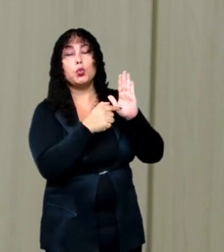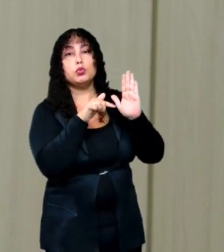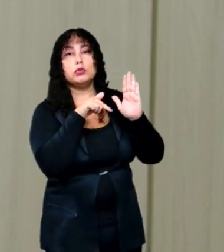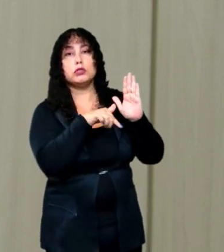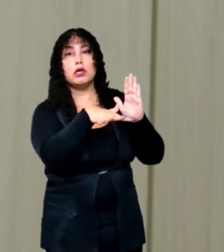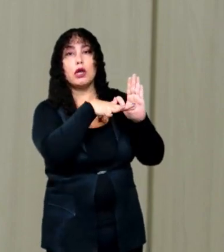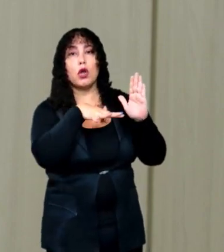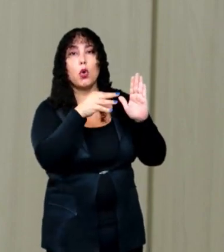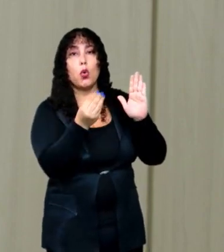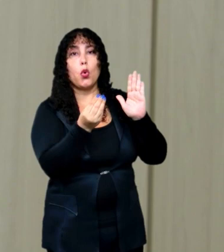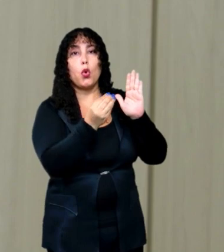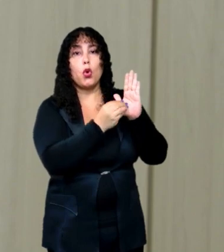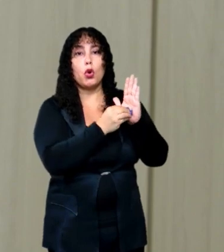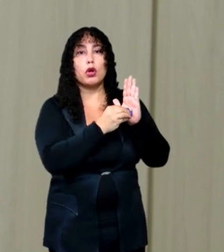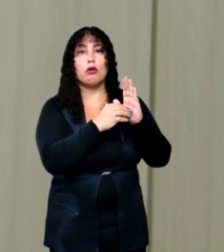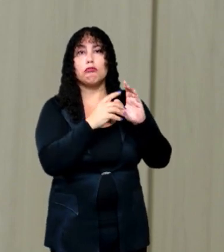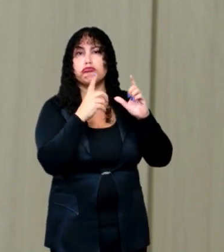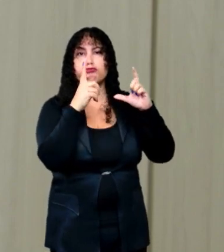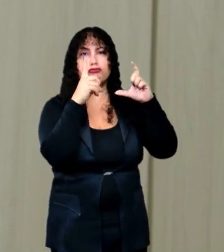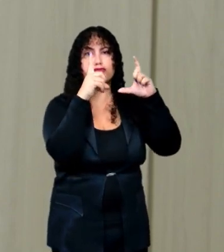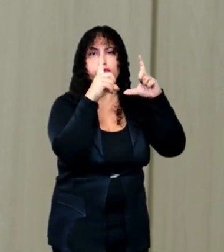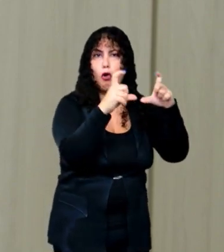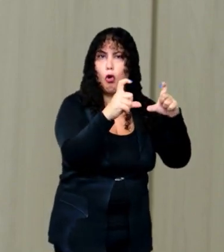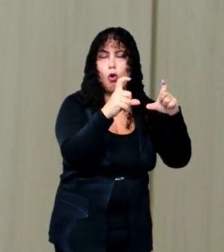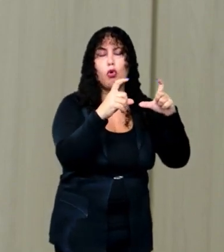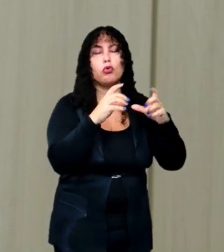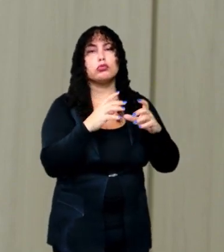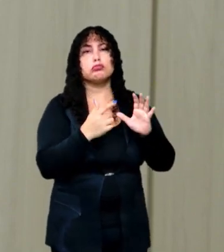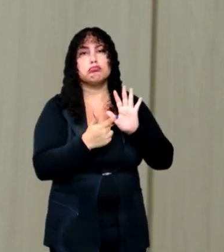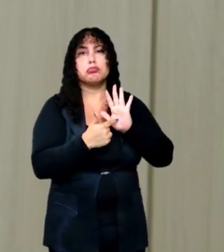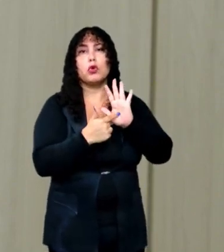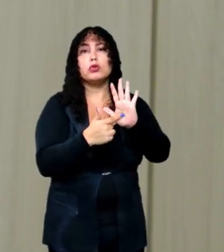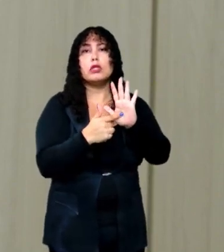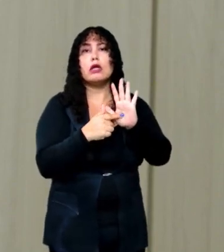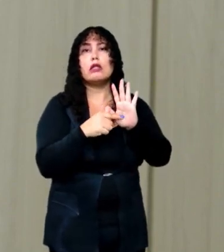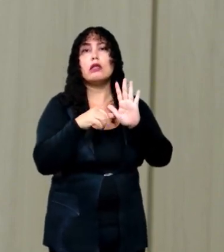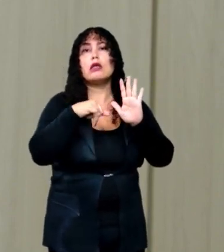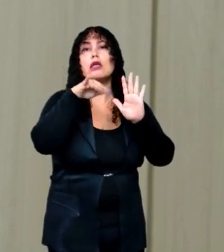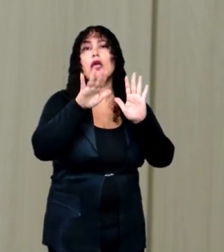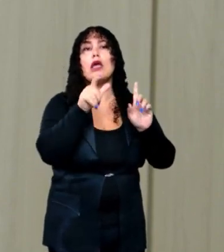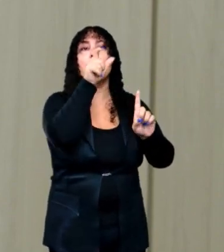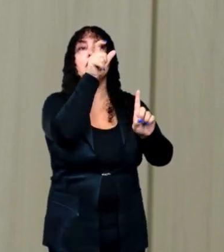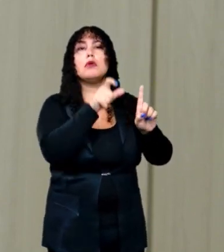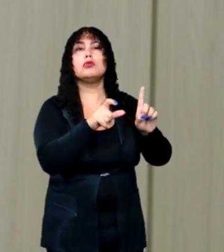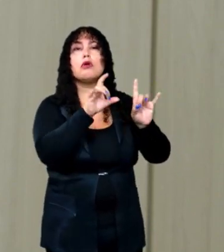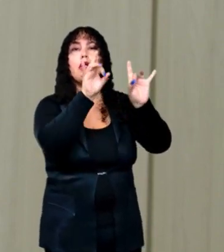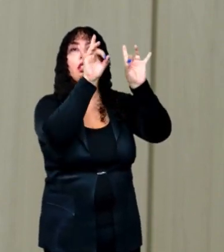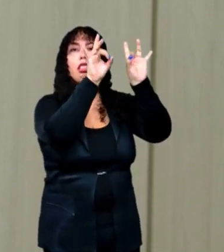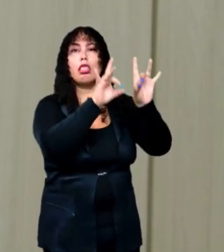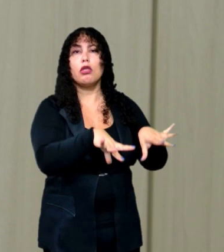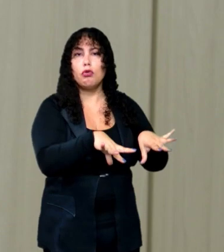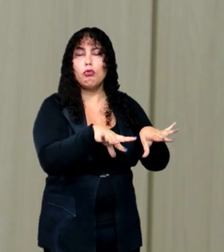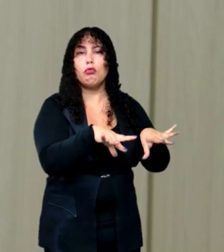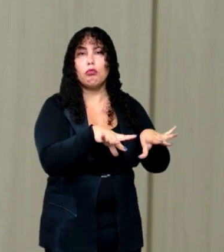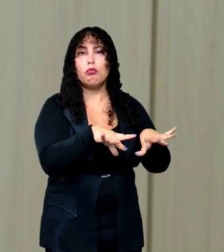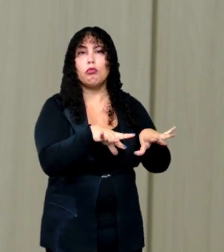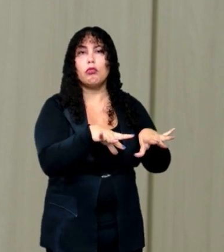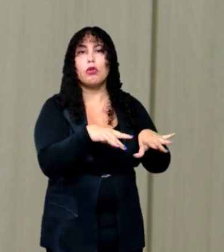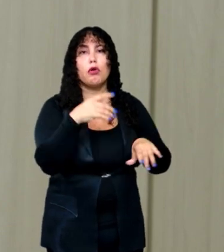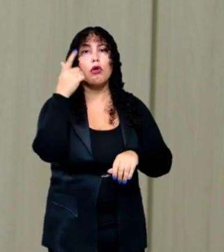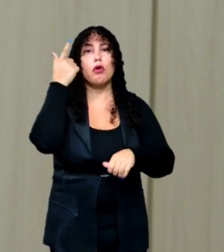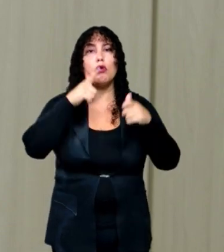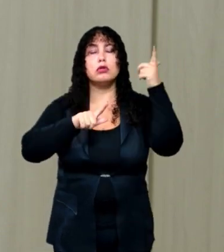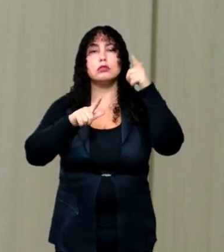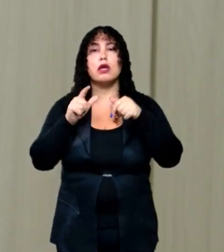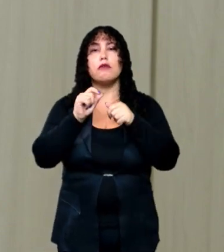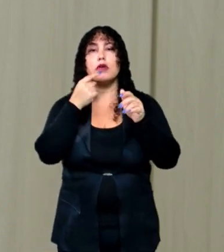pode colocar, então, tirando uma foto ou mostrando quem foi esse tutor que abandonou, consegue